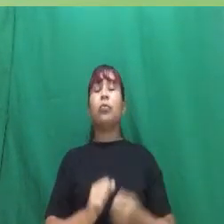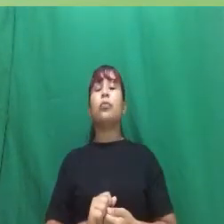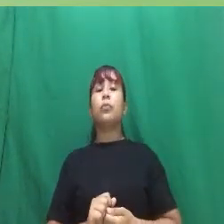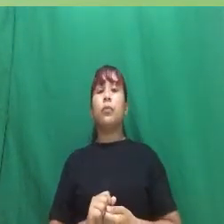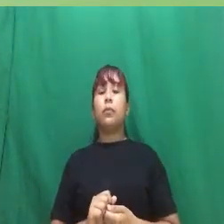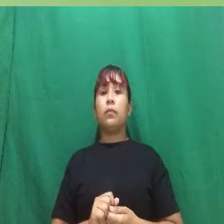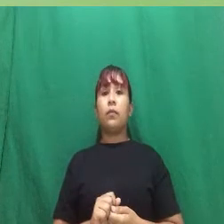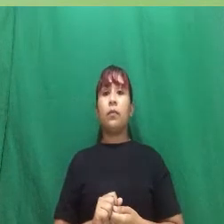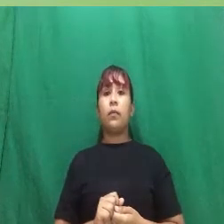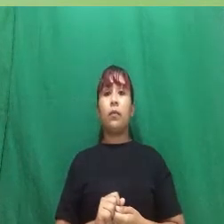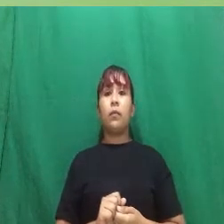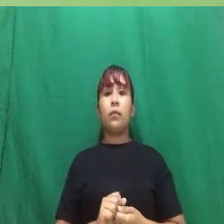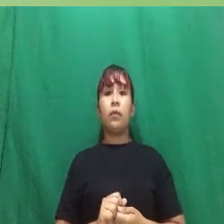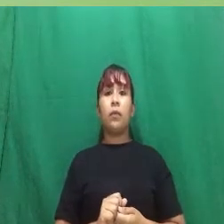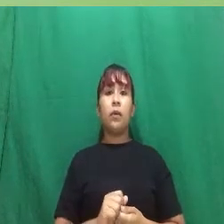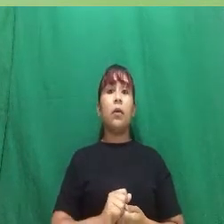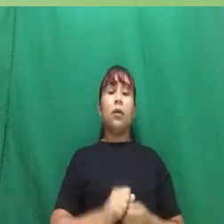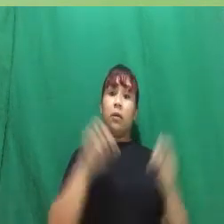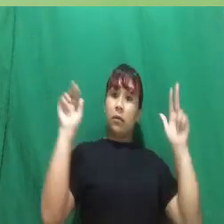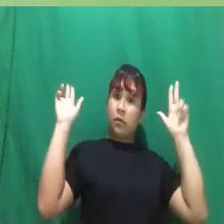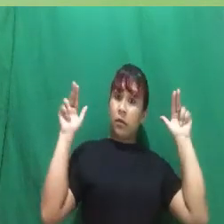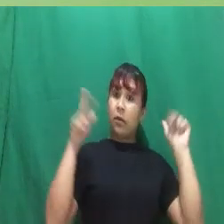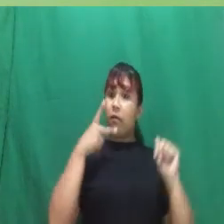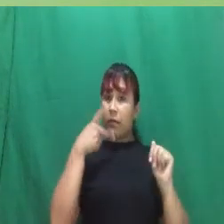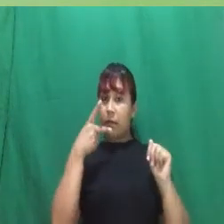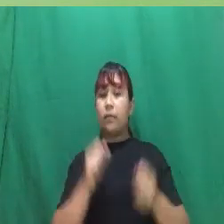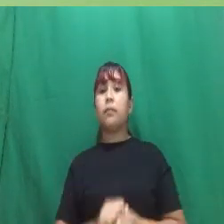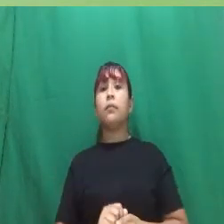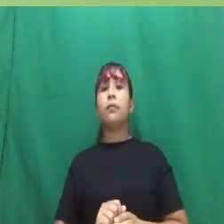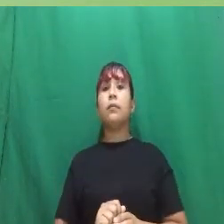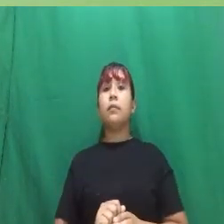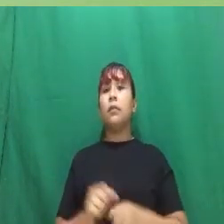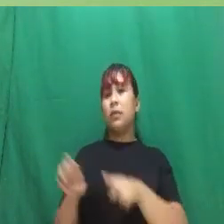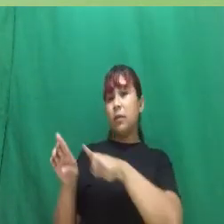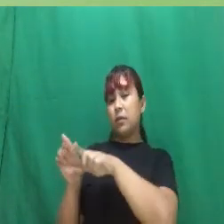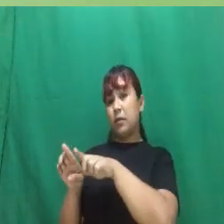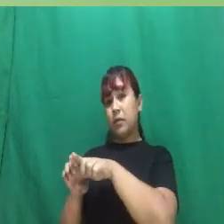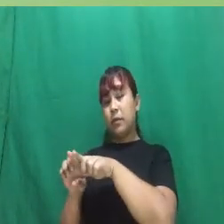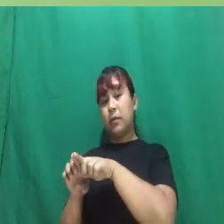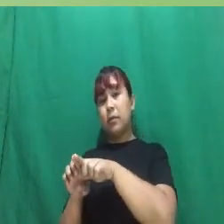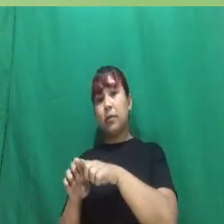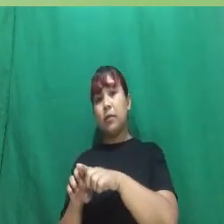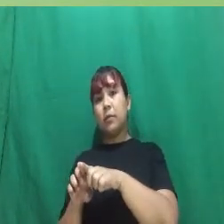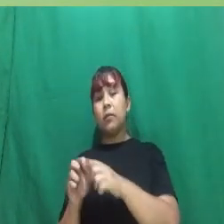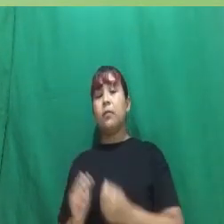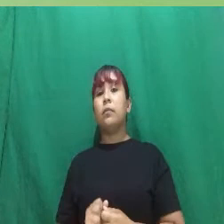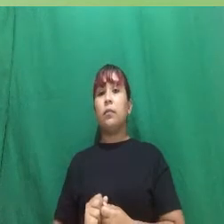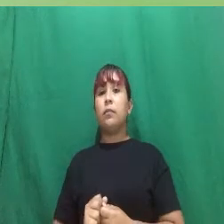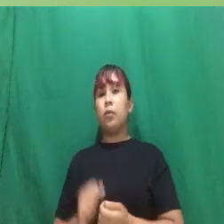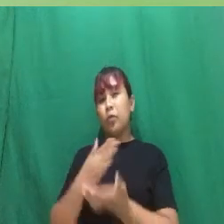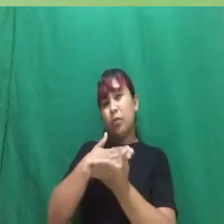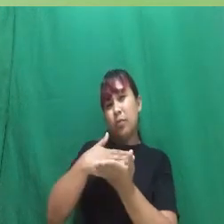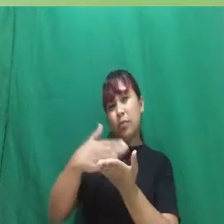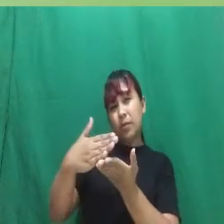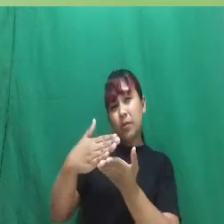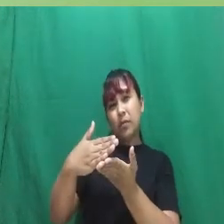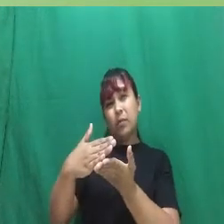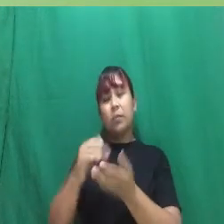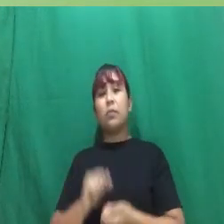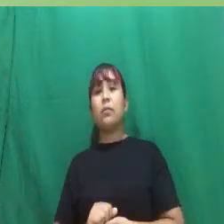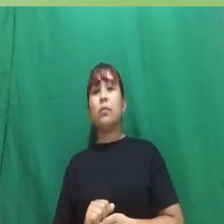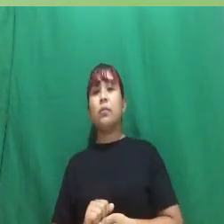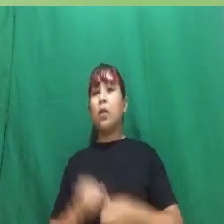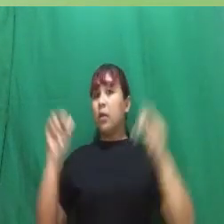né? Muitas vezes o negro fica excluído por uma questão estatal, por falta de